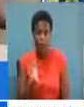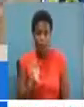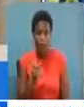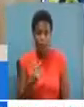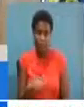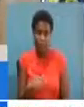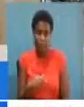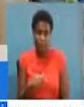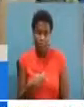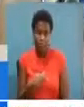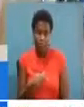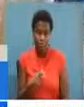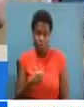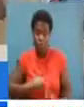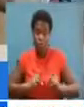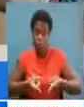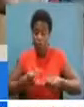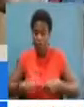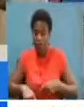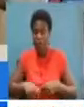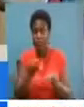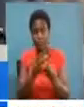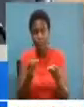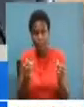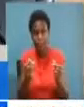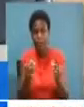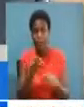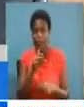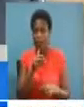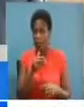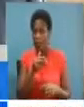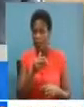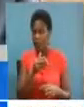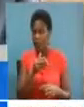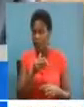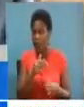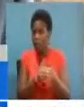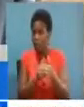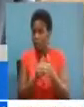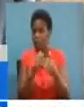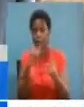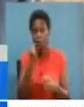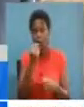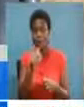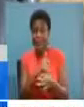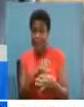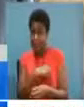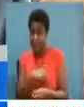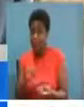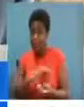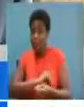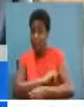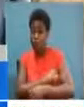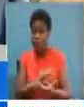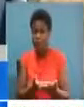Estamos aqui por efeito, estamos a começar a ter resultados e a acelerativa aqui na Juventude do Estado que tem em Santiago dá-me mais esforço e mais